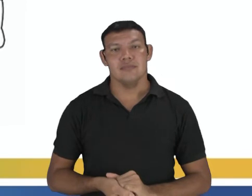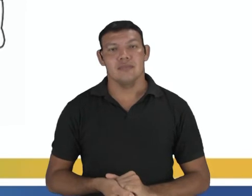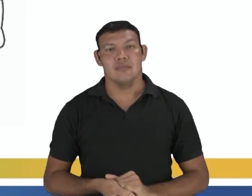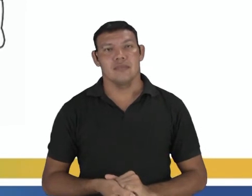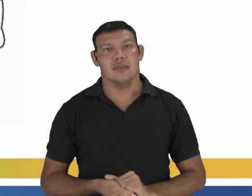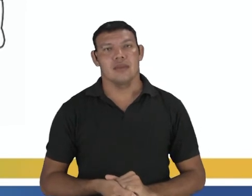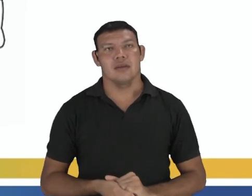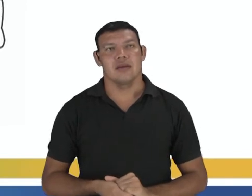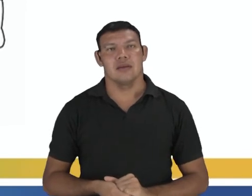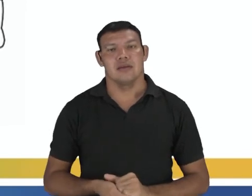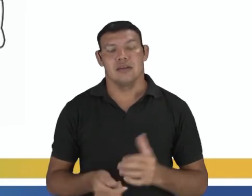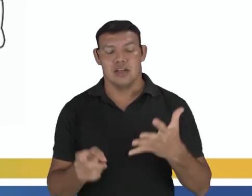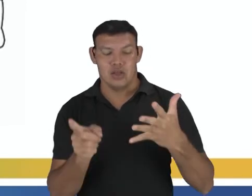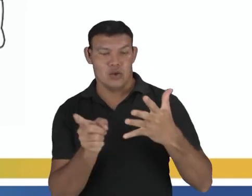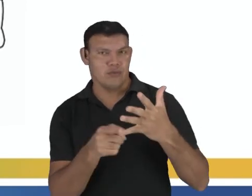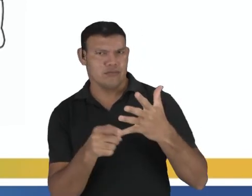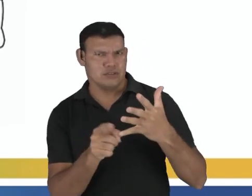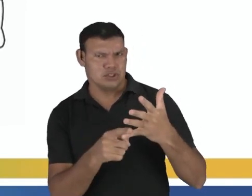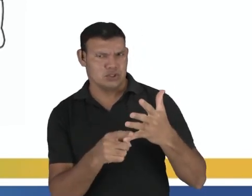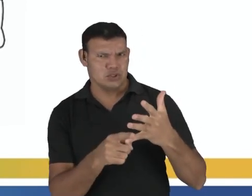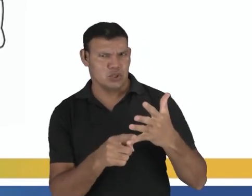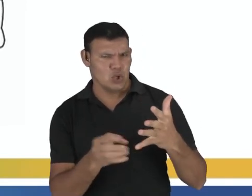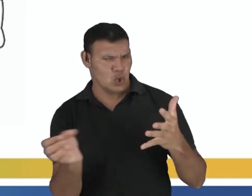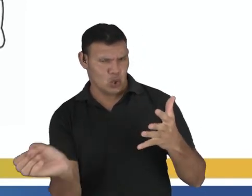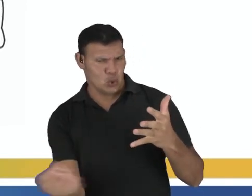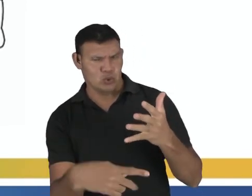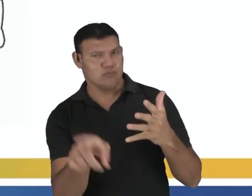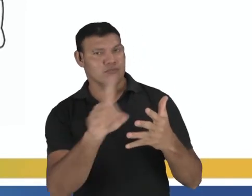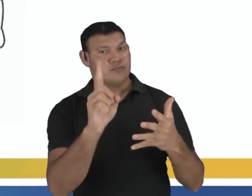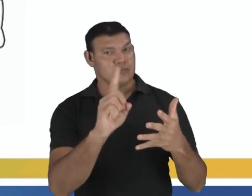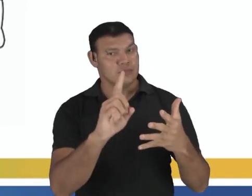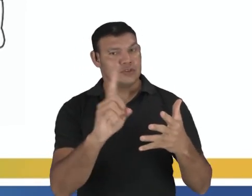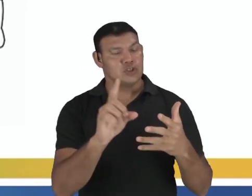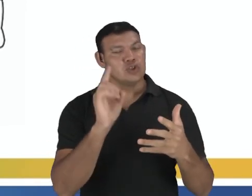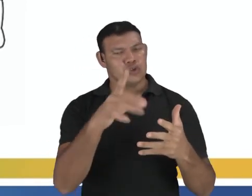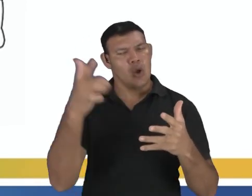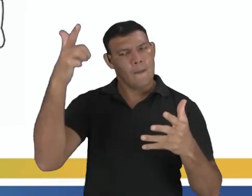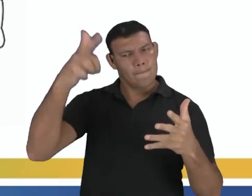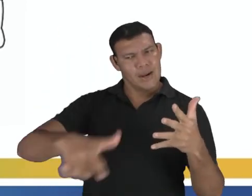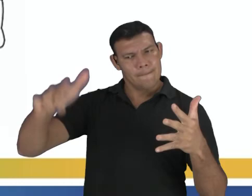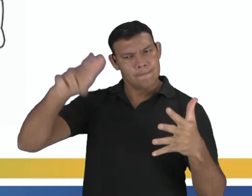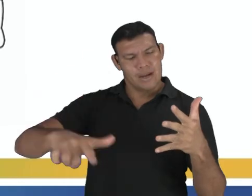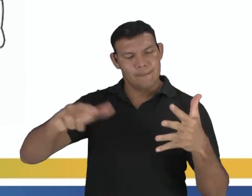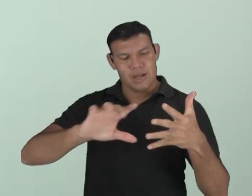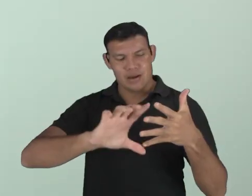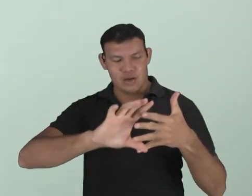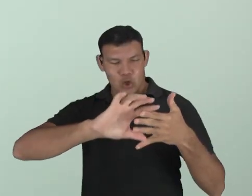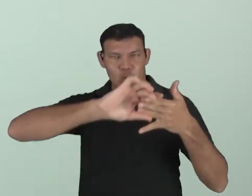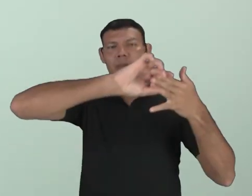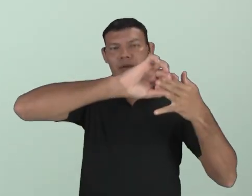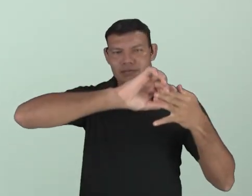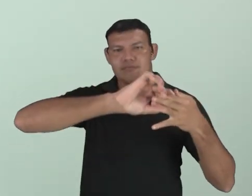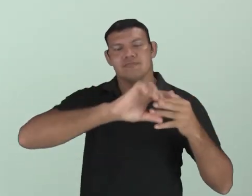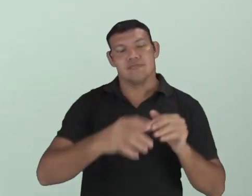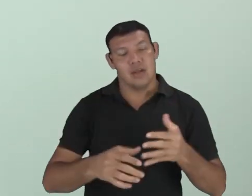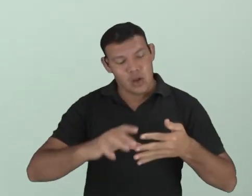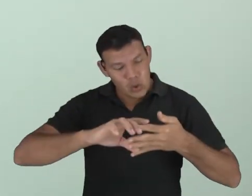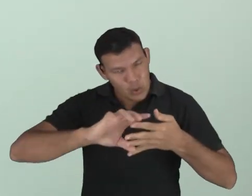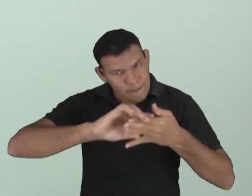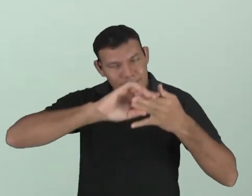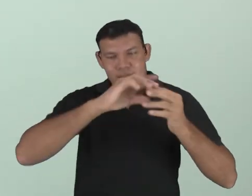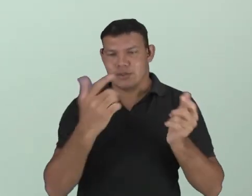seria, na verdade, não traz alguma coisa de novo, mas seria repetir todos esses passos a quantidade de vezes que